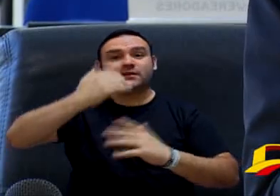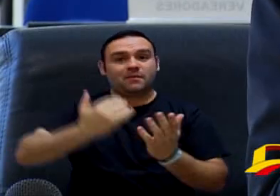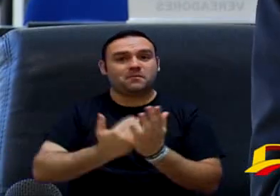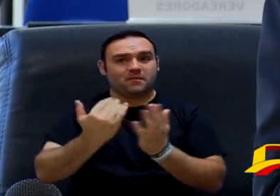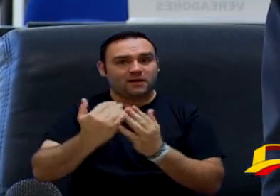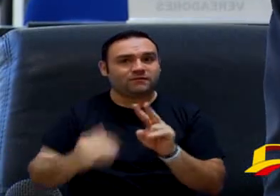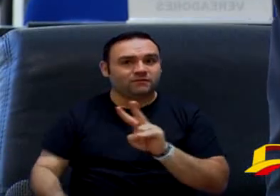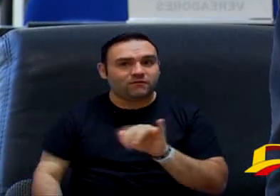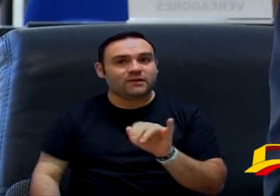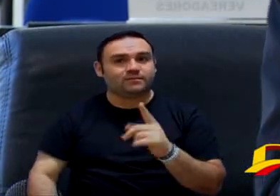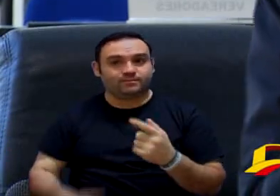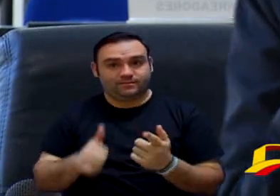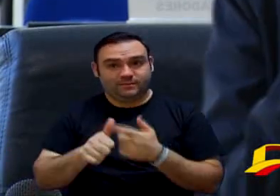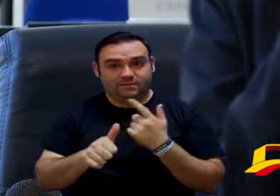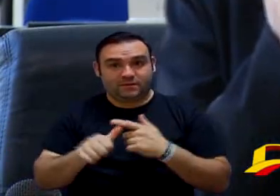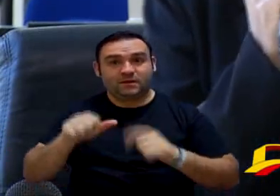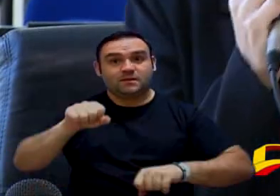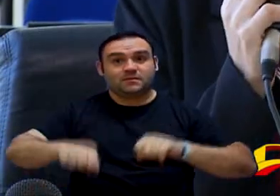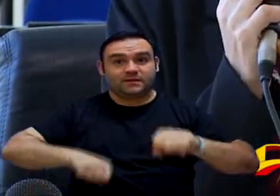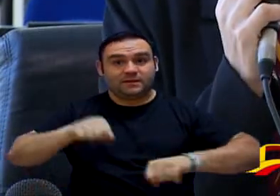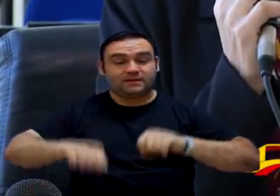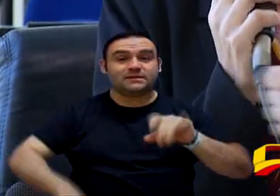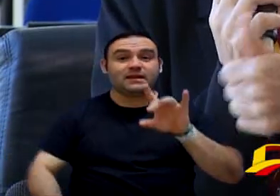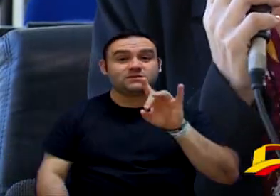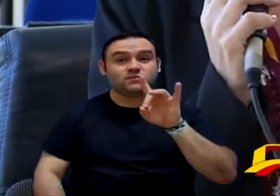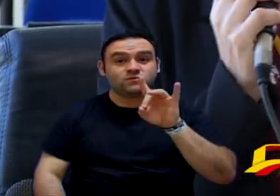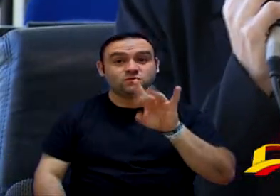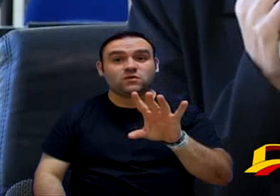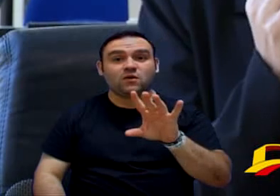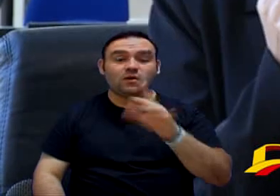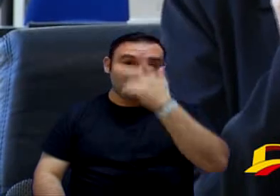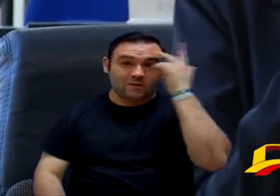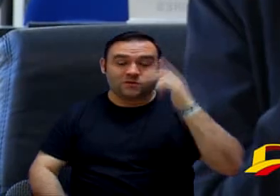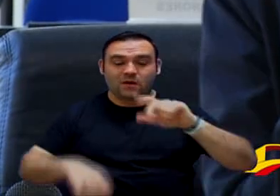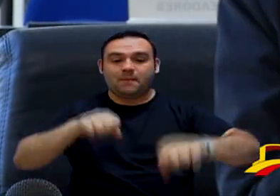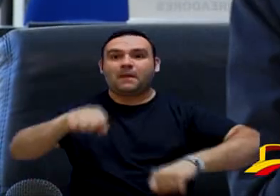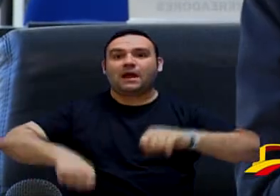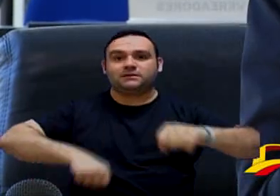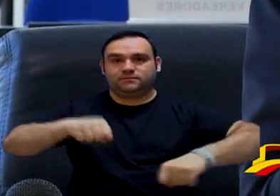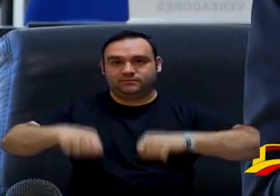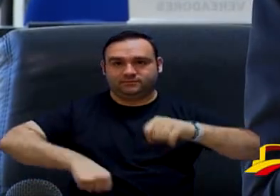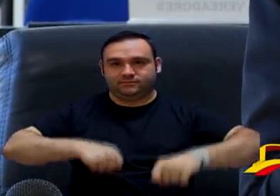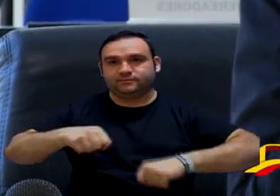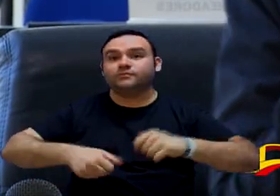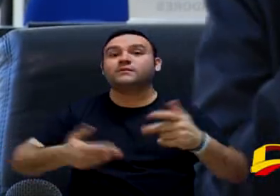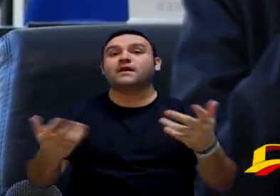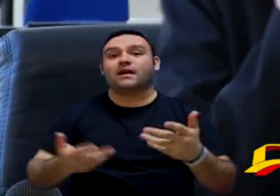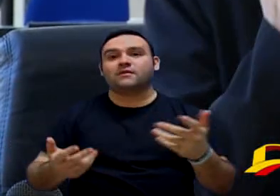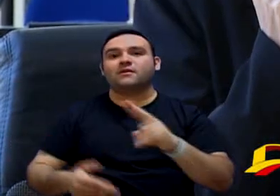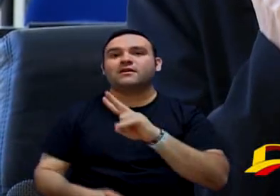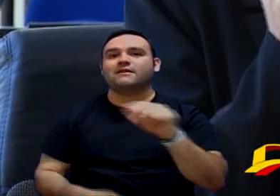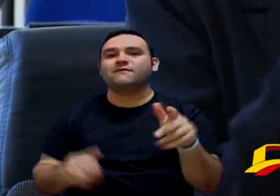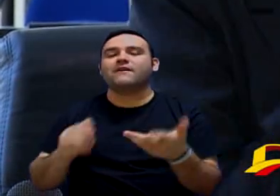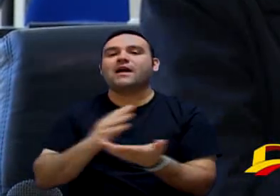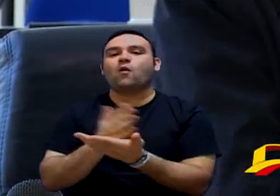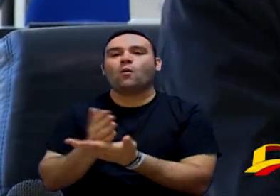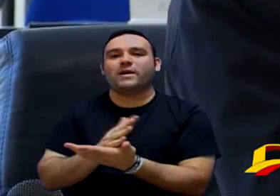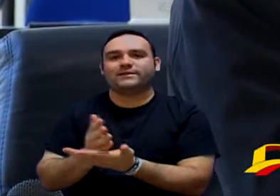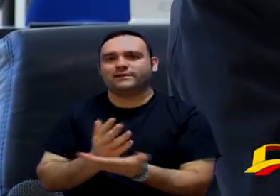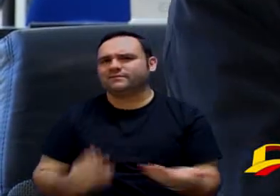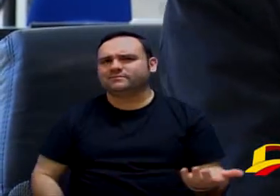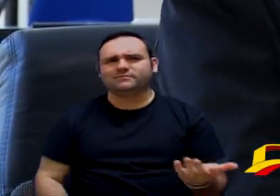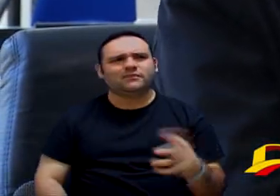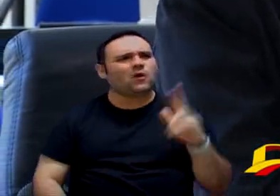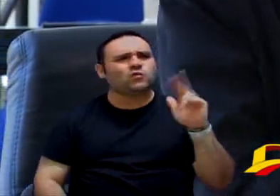os acidentes primeiro que a ciclovia seria só para ciclistas né Agora vai ficar compartilhada eu nunca